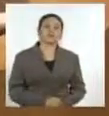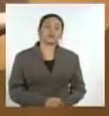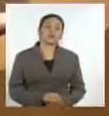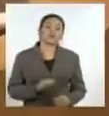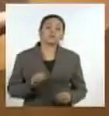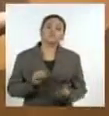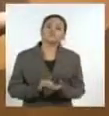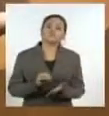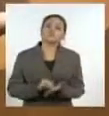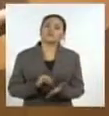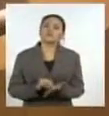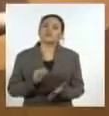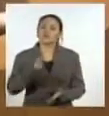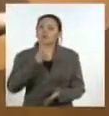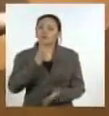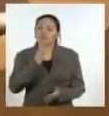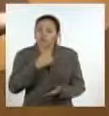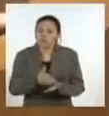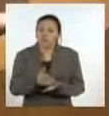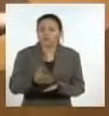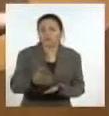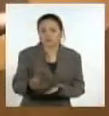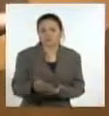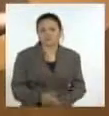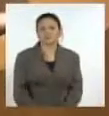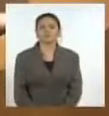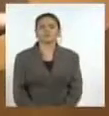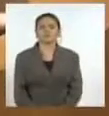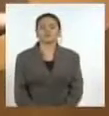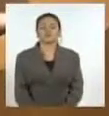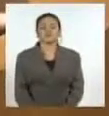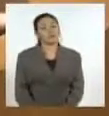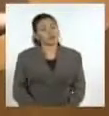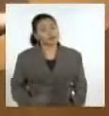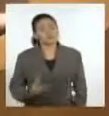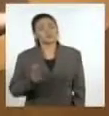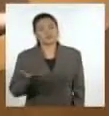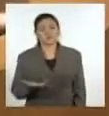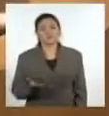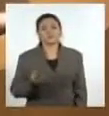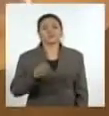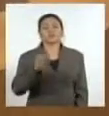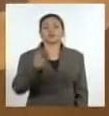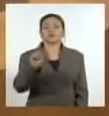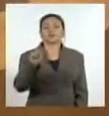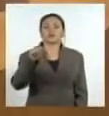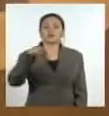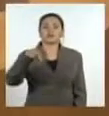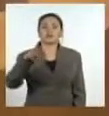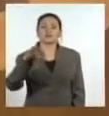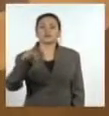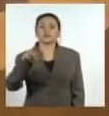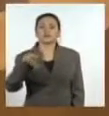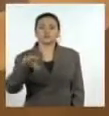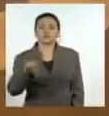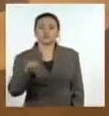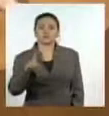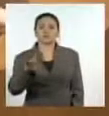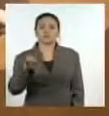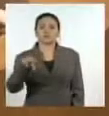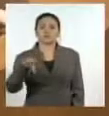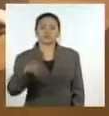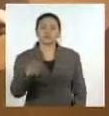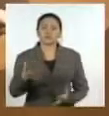Acabou que Antônio Dino aceitou o convite e isso provocou grande euforia,